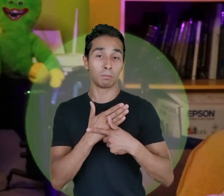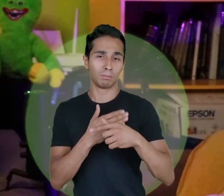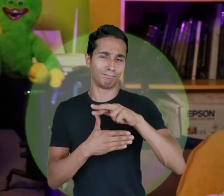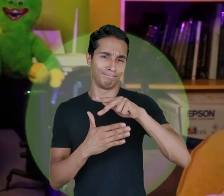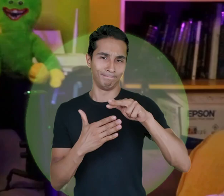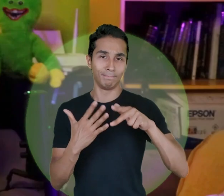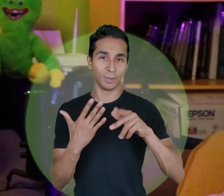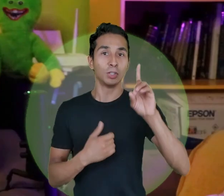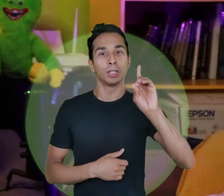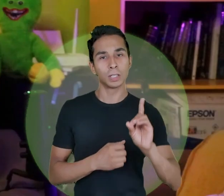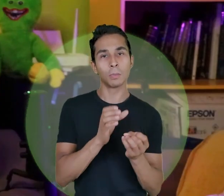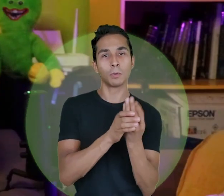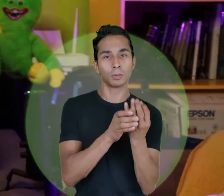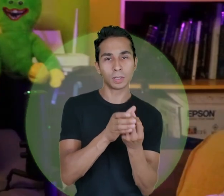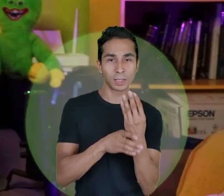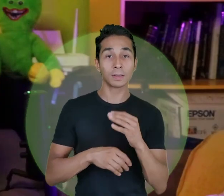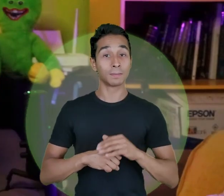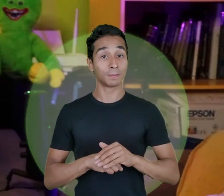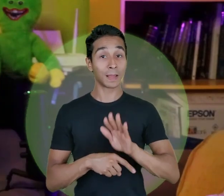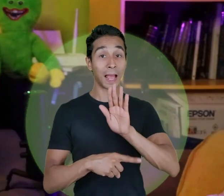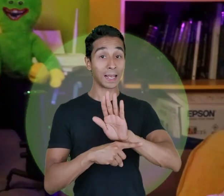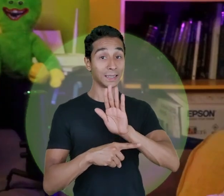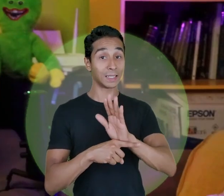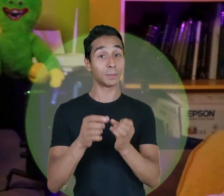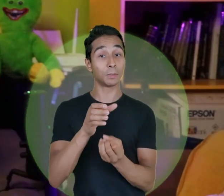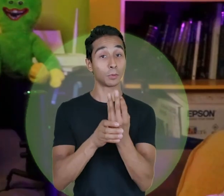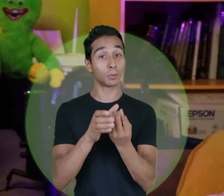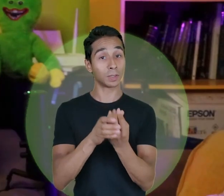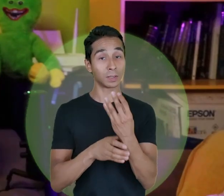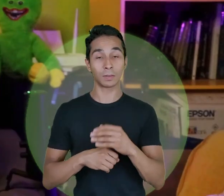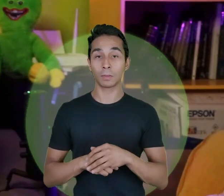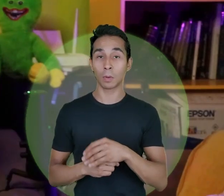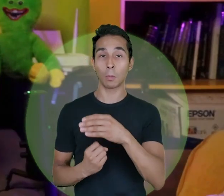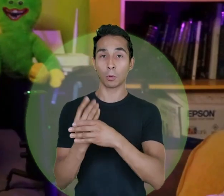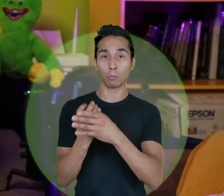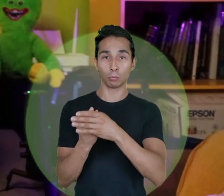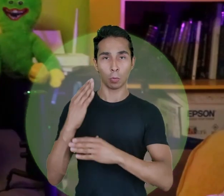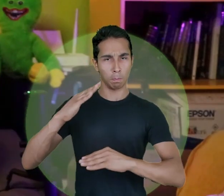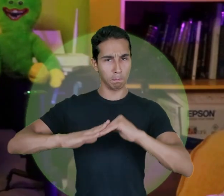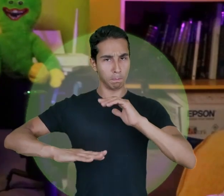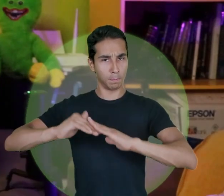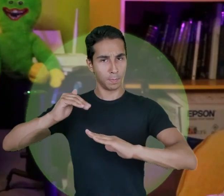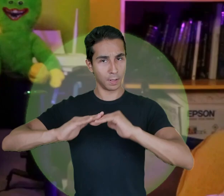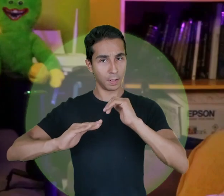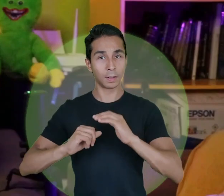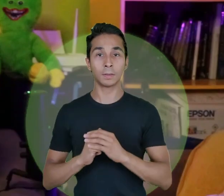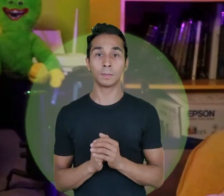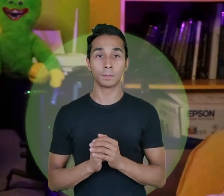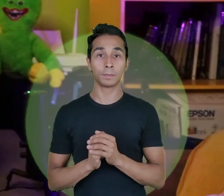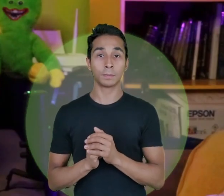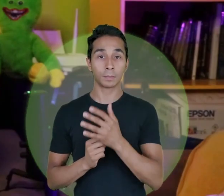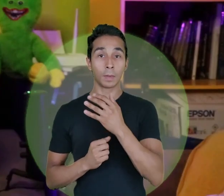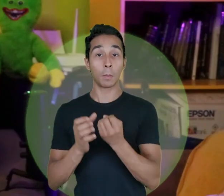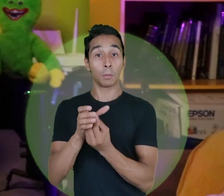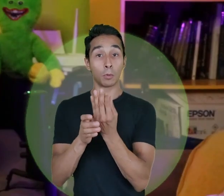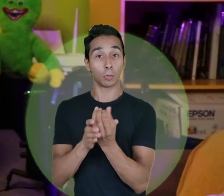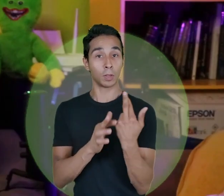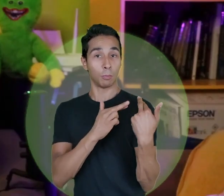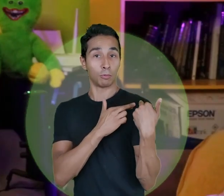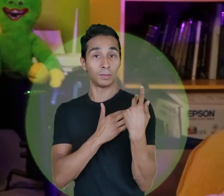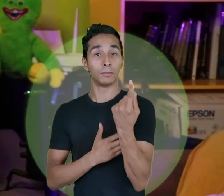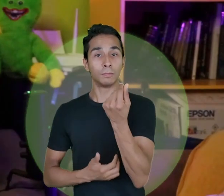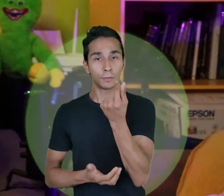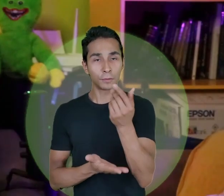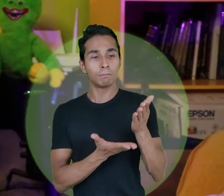por tudo, o assistente de produção, o produtor executivo, uma pessoa que vai captar, né,